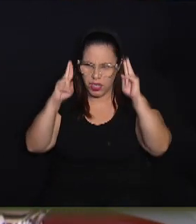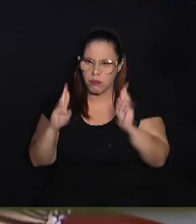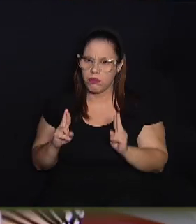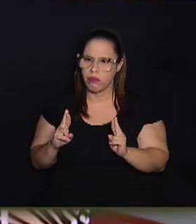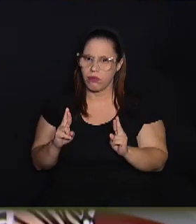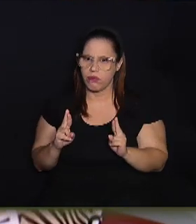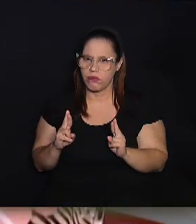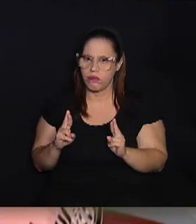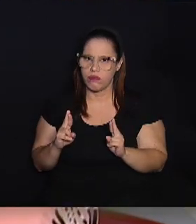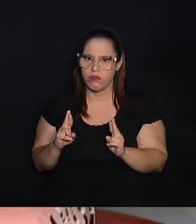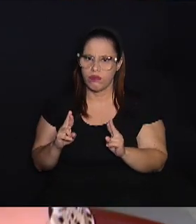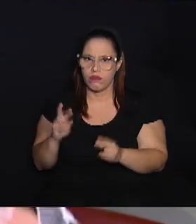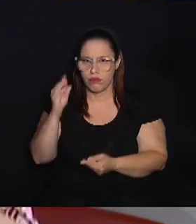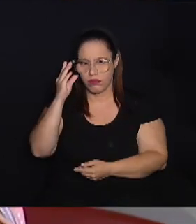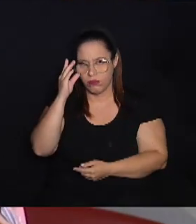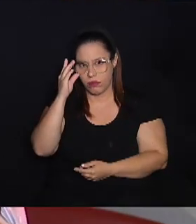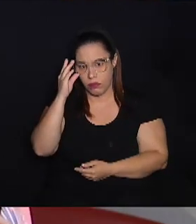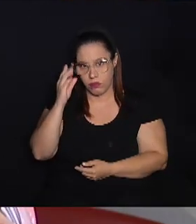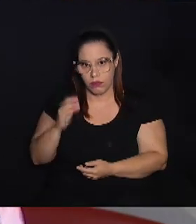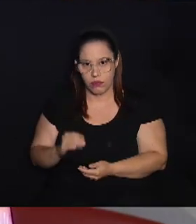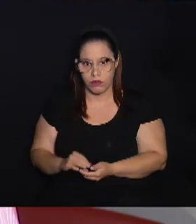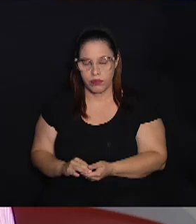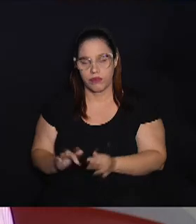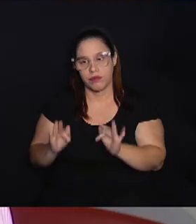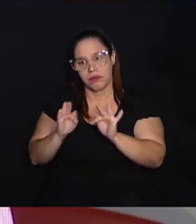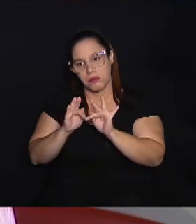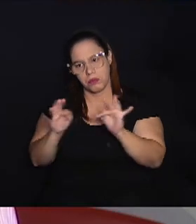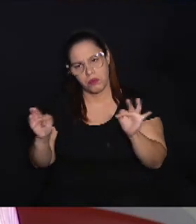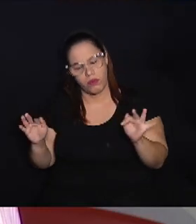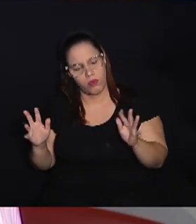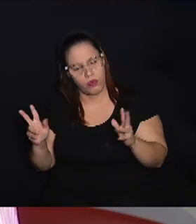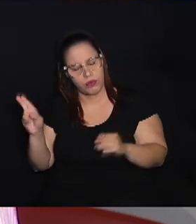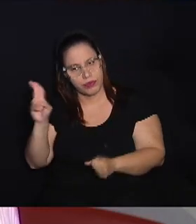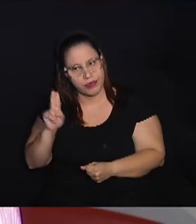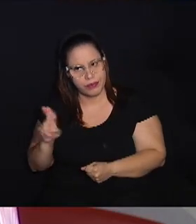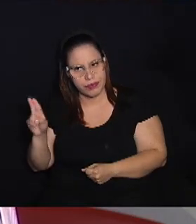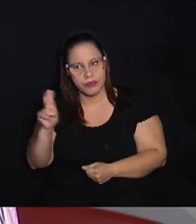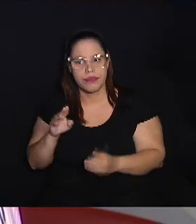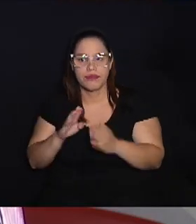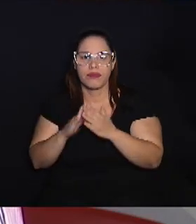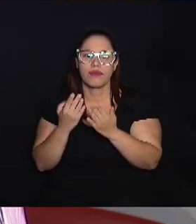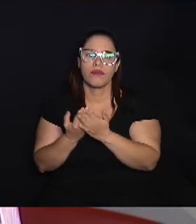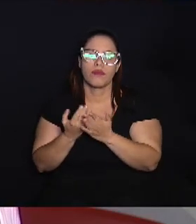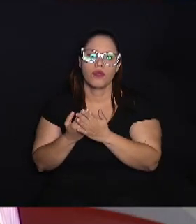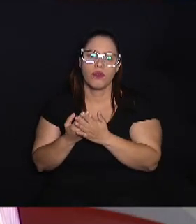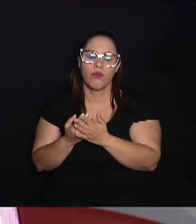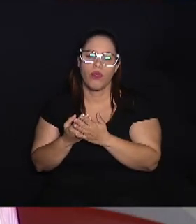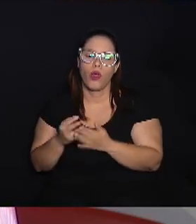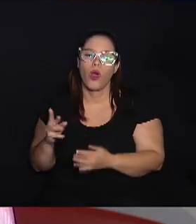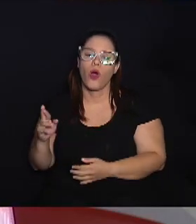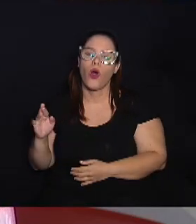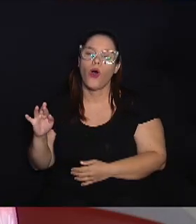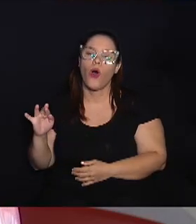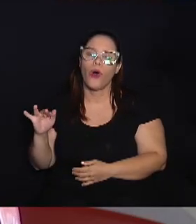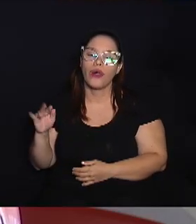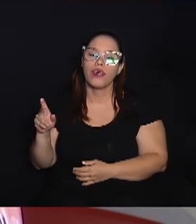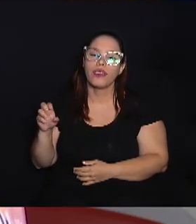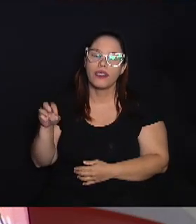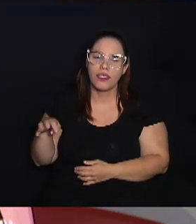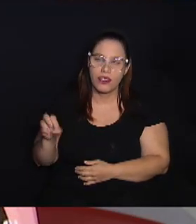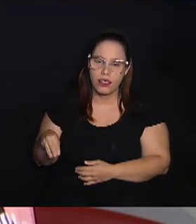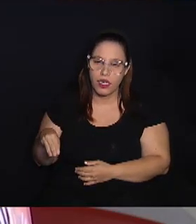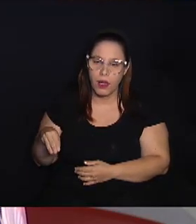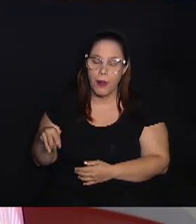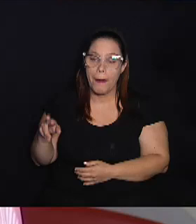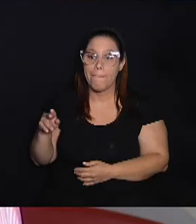Tá? Eu acho que e uma frase que a gente usa muito na escola é ordem e progresso. Tá? A gente precisa